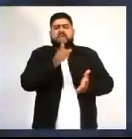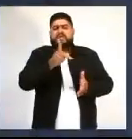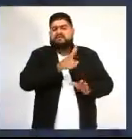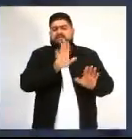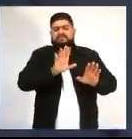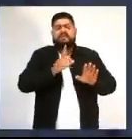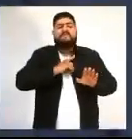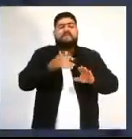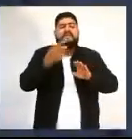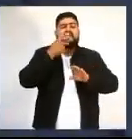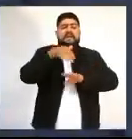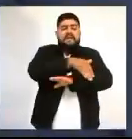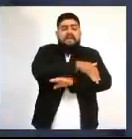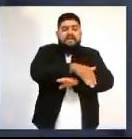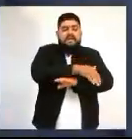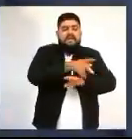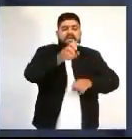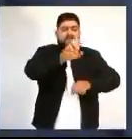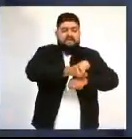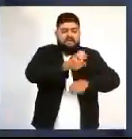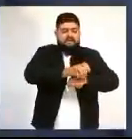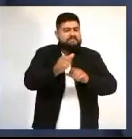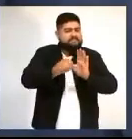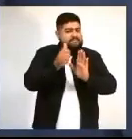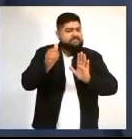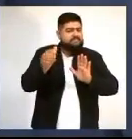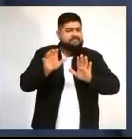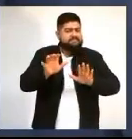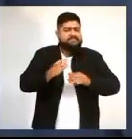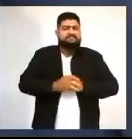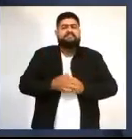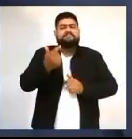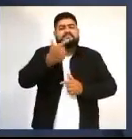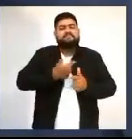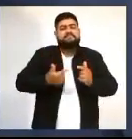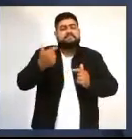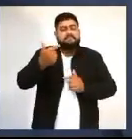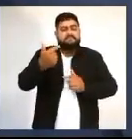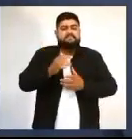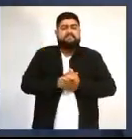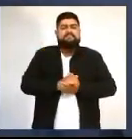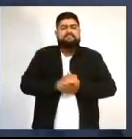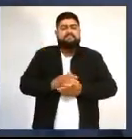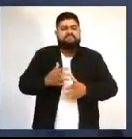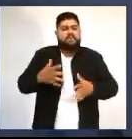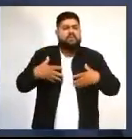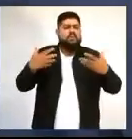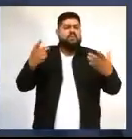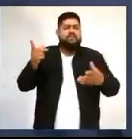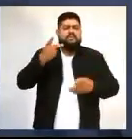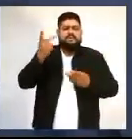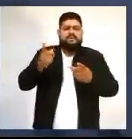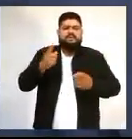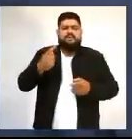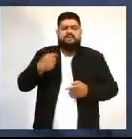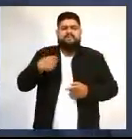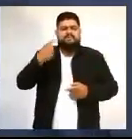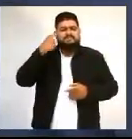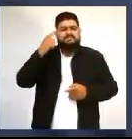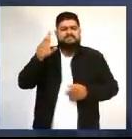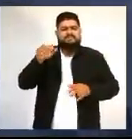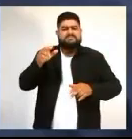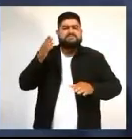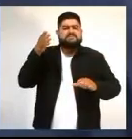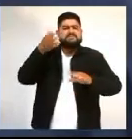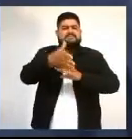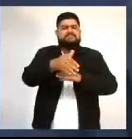falando das estradas do estado, primeiro isso. Segundo, que me impressiona o senhor falar isso, porque realmente o senhor nunca passou, acho que nenhuma daquelas